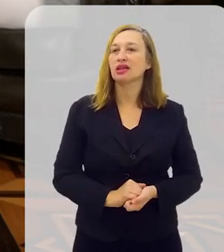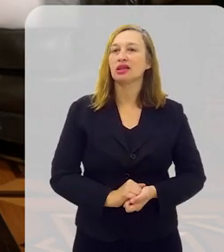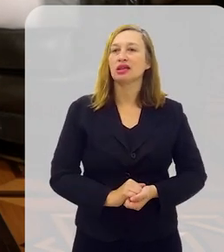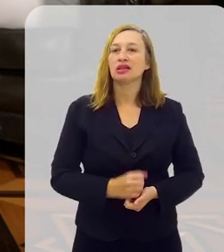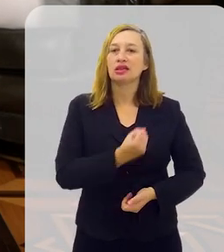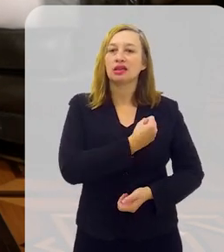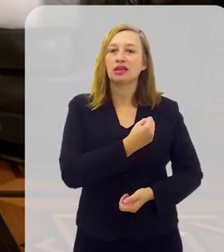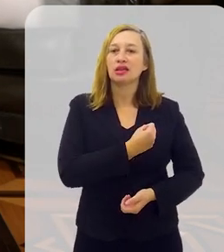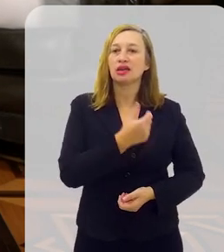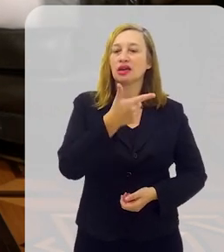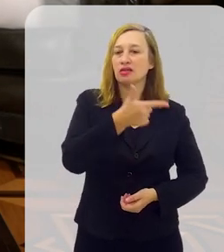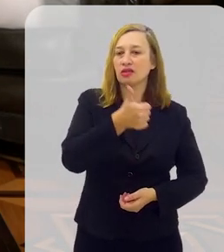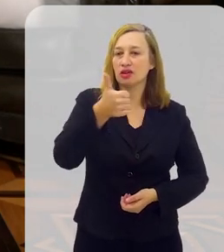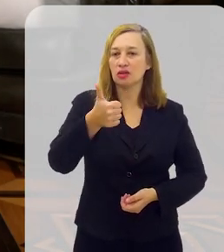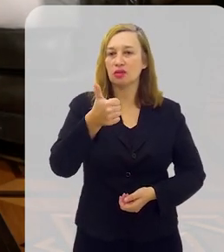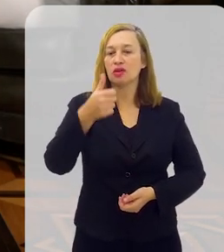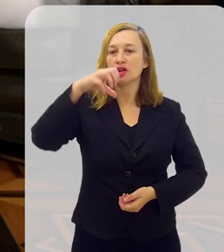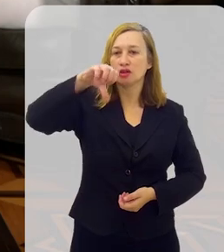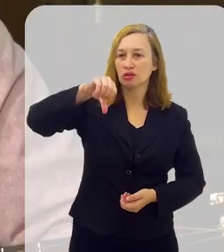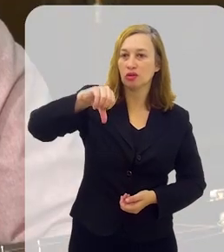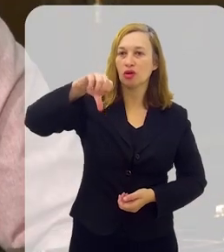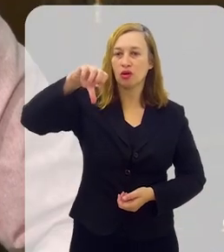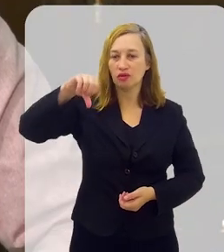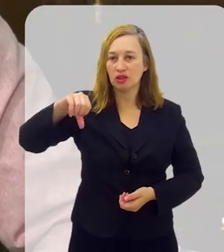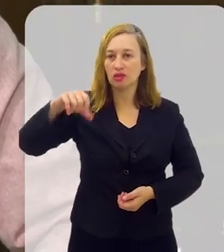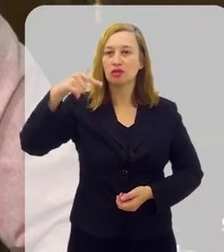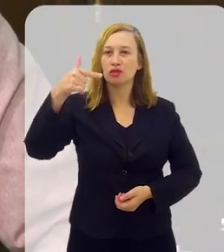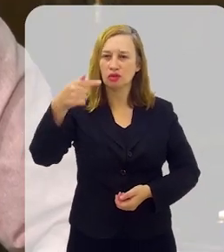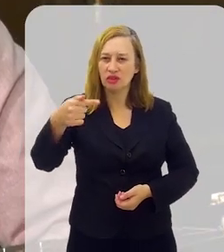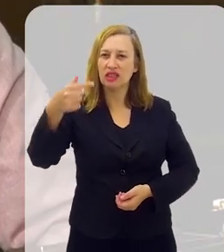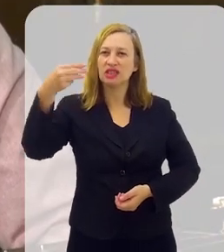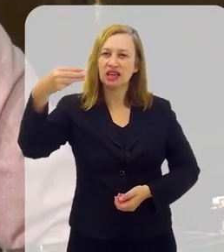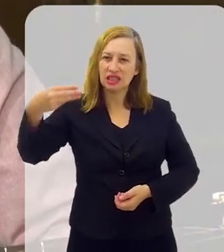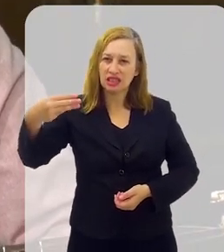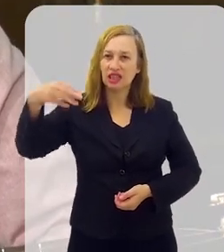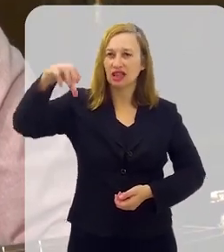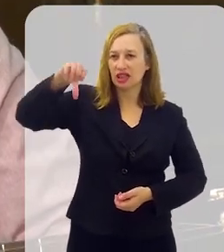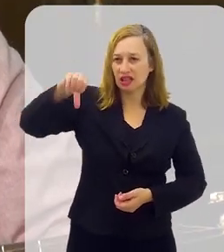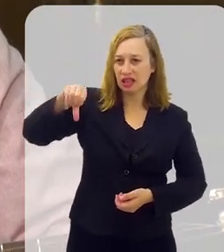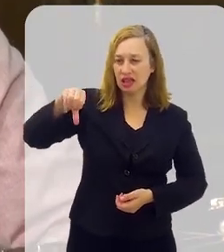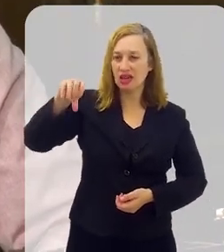contato de telefone para dormir em casa. Meu telefone, Rio de Janeiro,